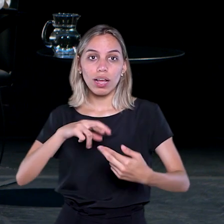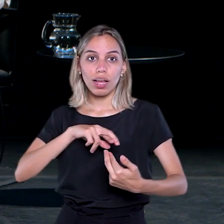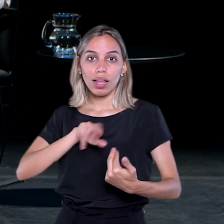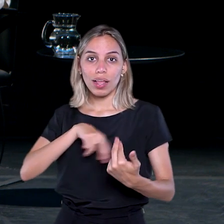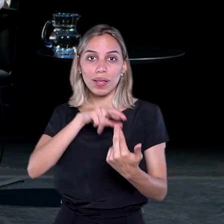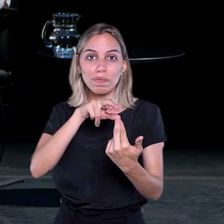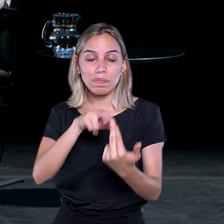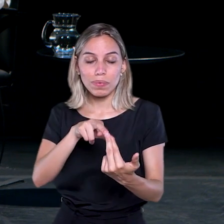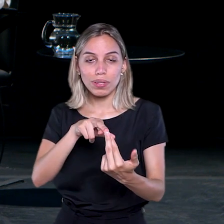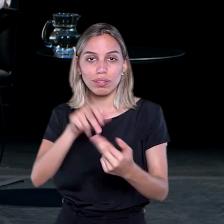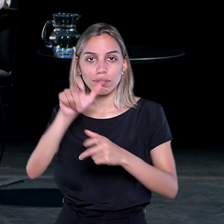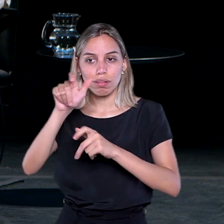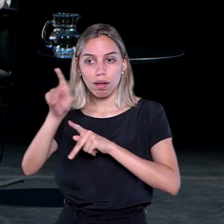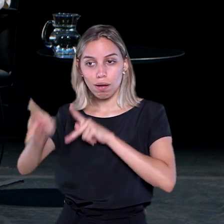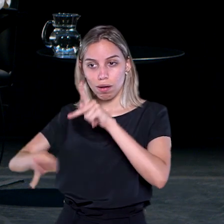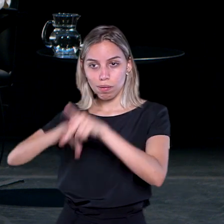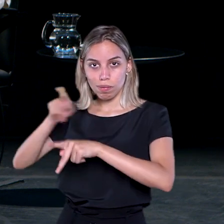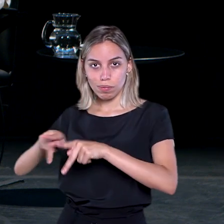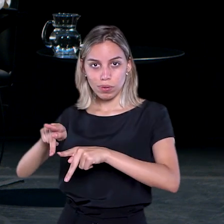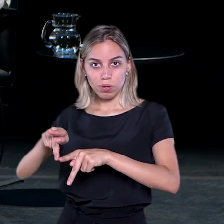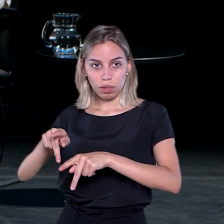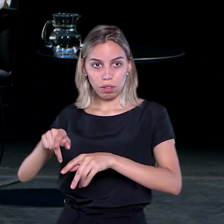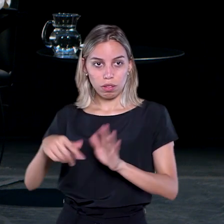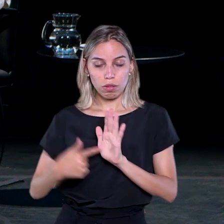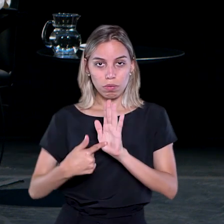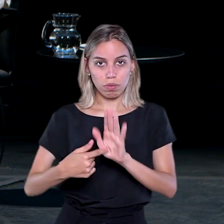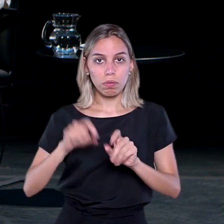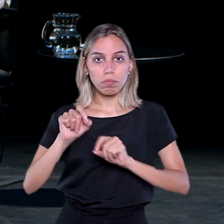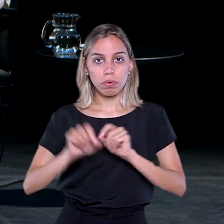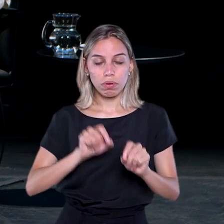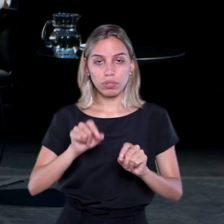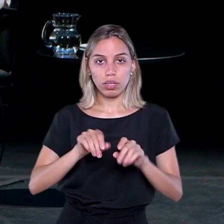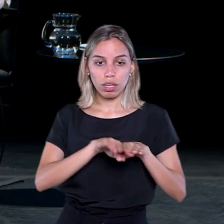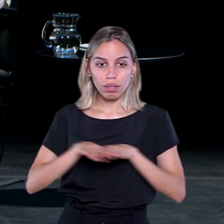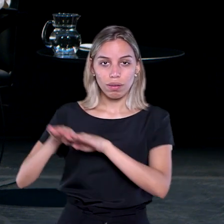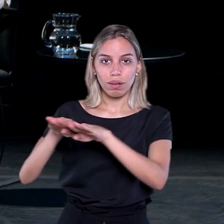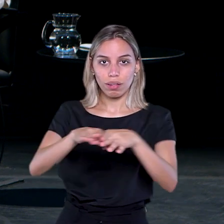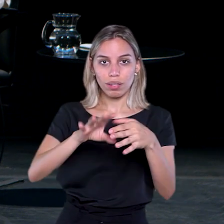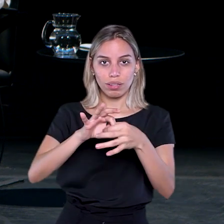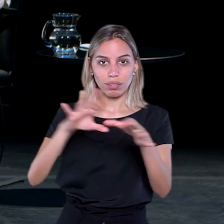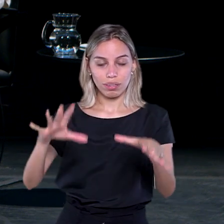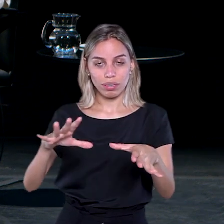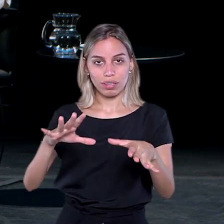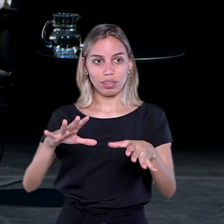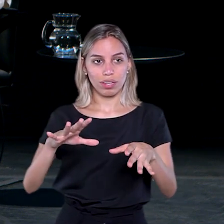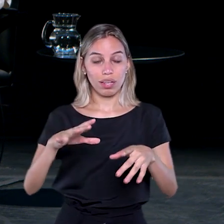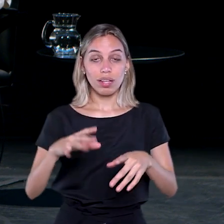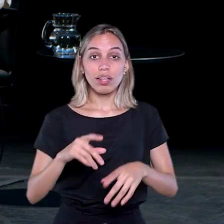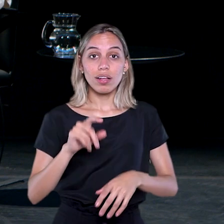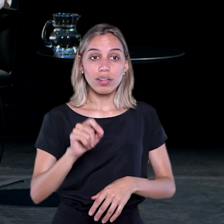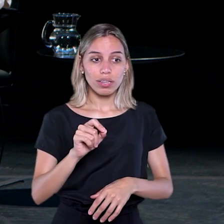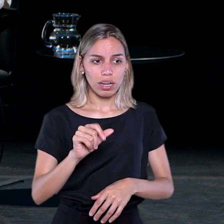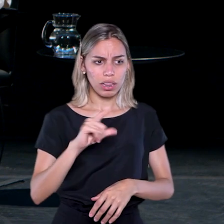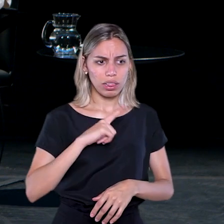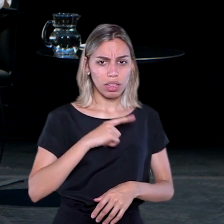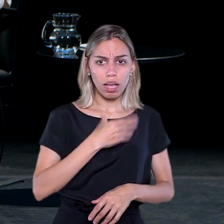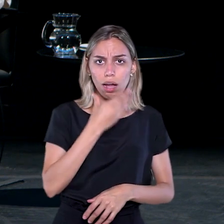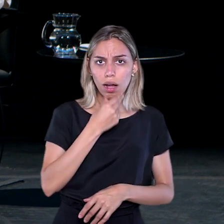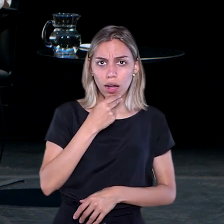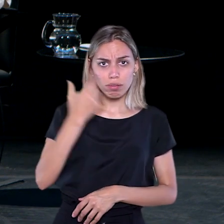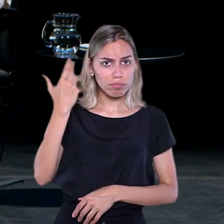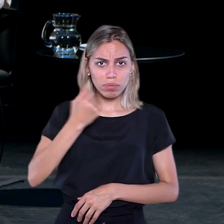família, né? Que diziam assim: é até tratada como se fosse da família. Ninguém quer ser tratada como se fosse da família, não. 40 anos fazendo aquilo